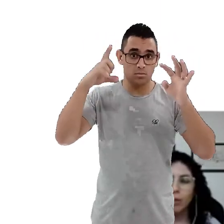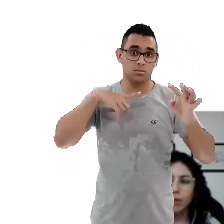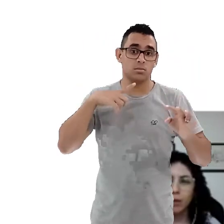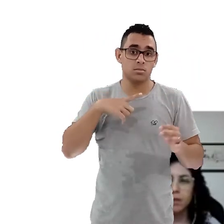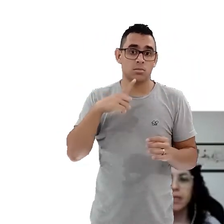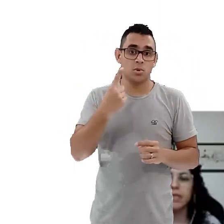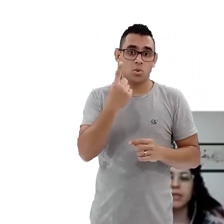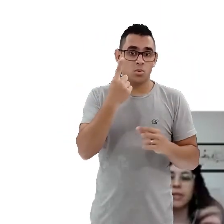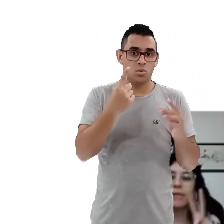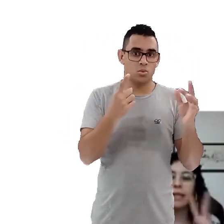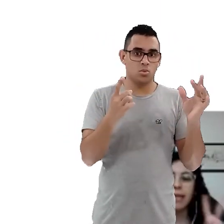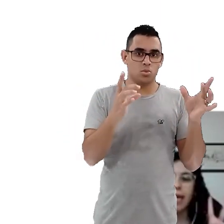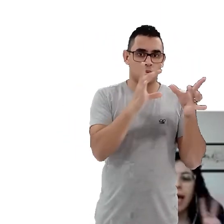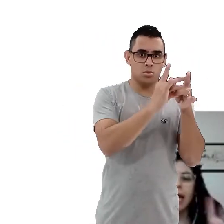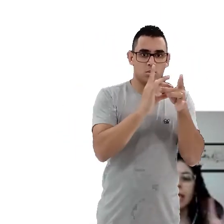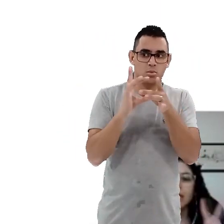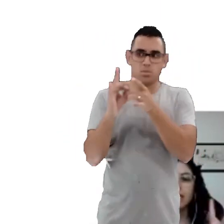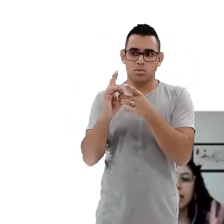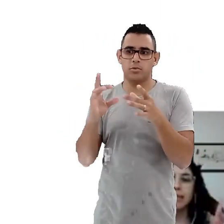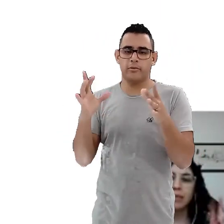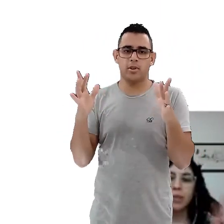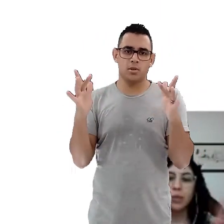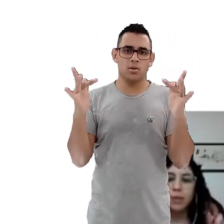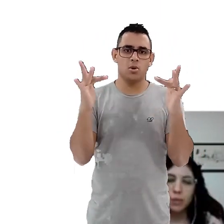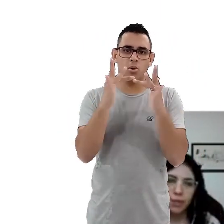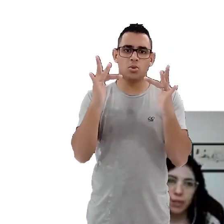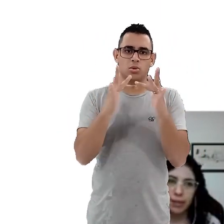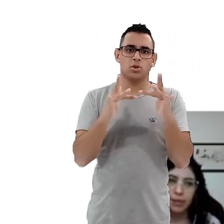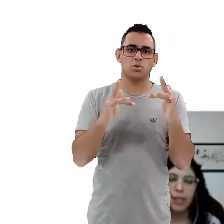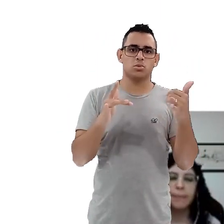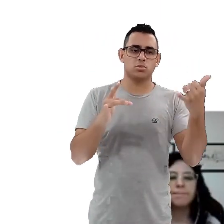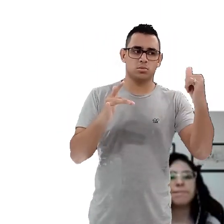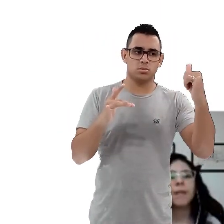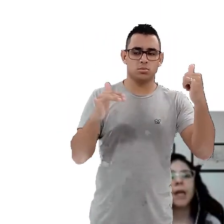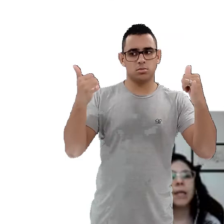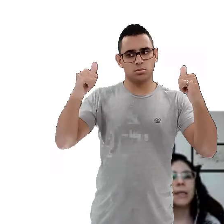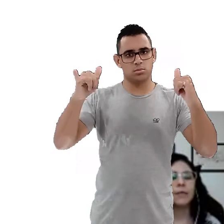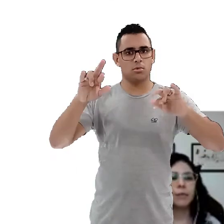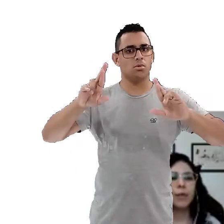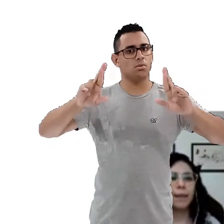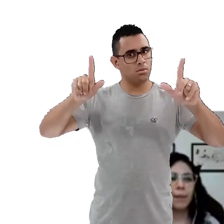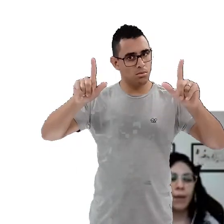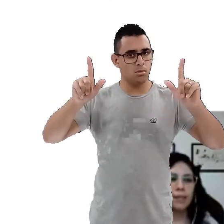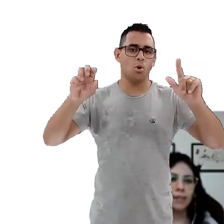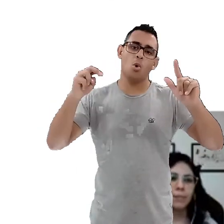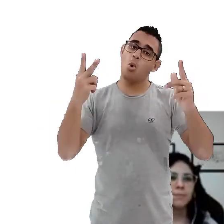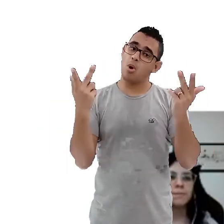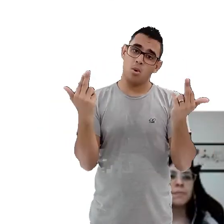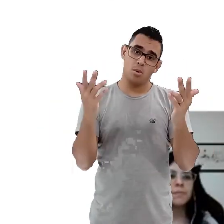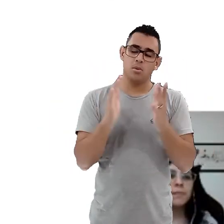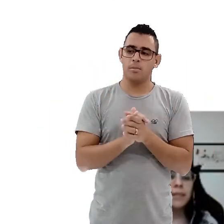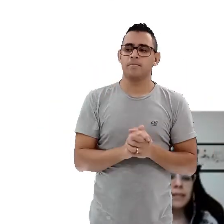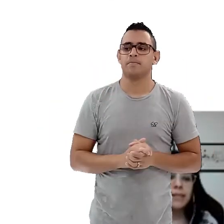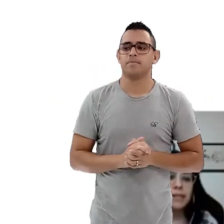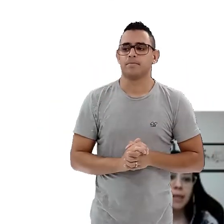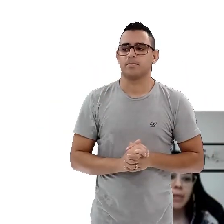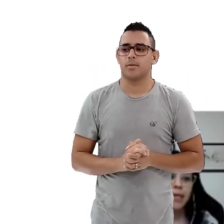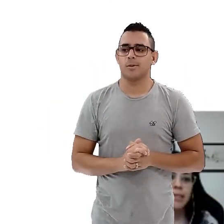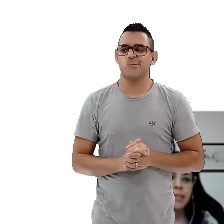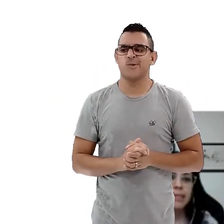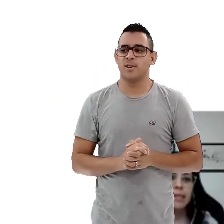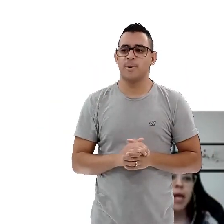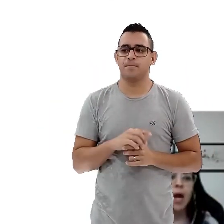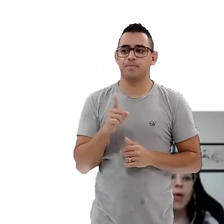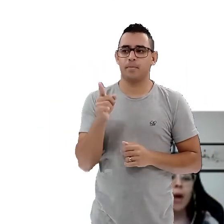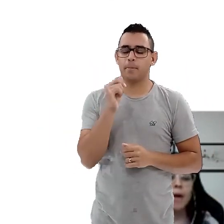a outra, ou seja, a gente vai ter a associação de duas substâncias, tá? Então vamos lá para o exemplo. Nesse exemplo ele